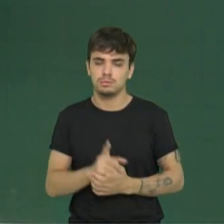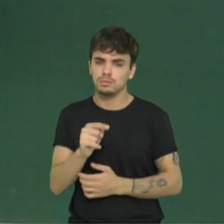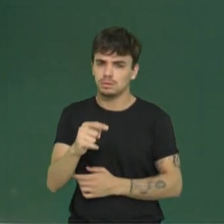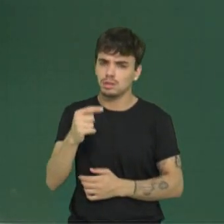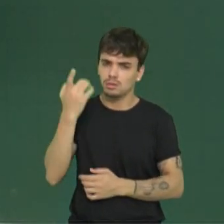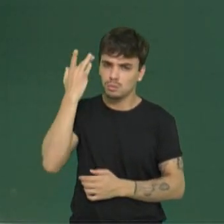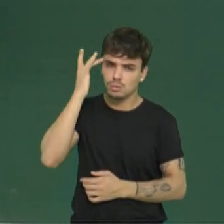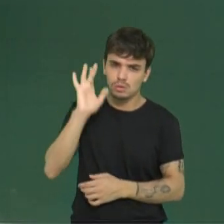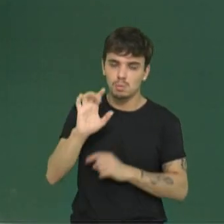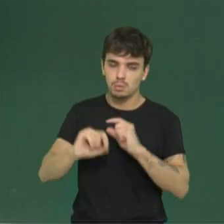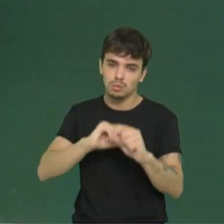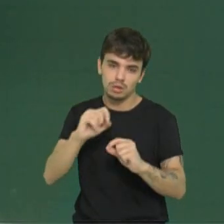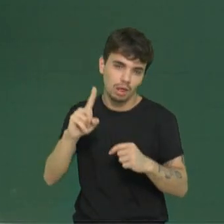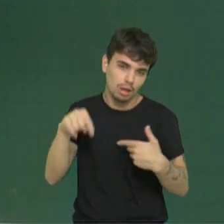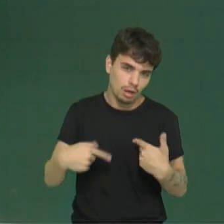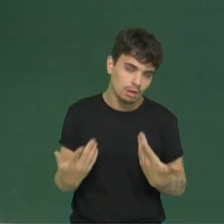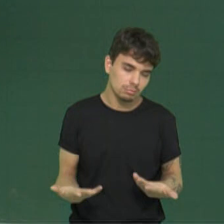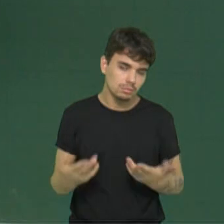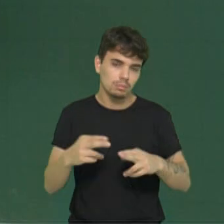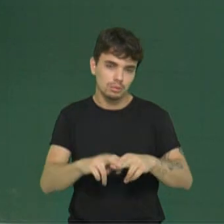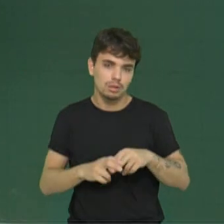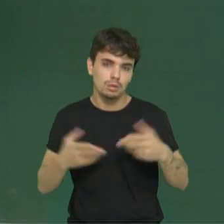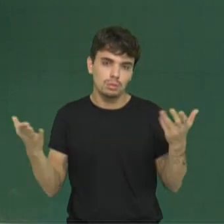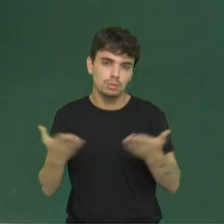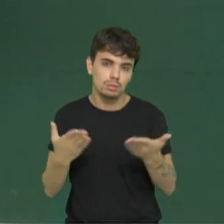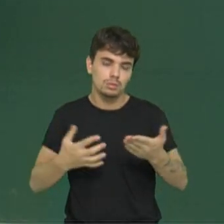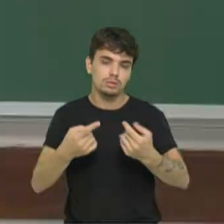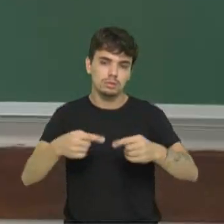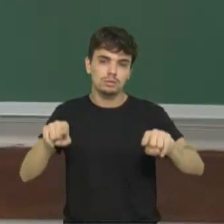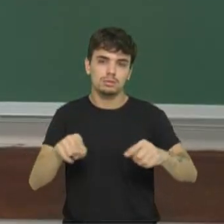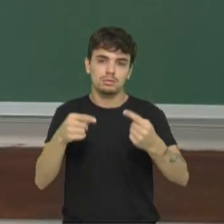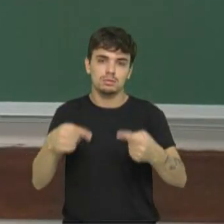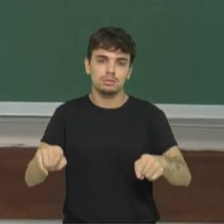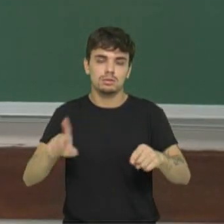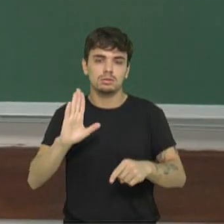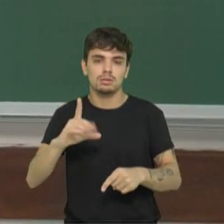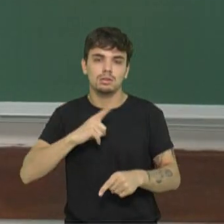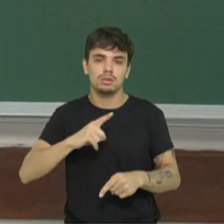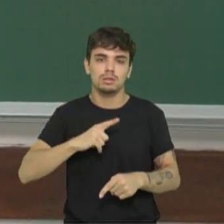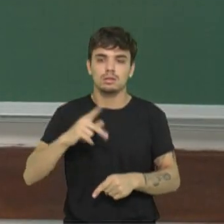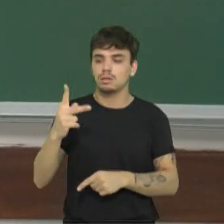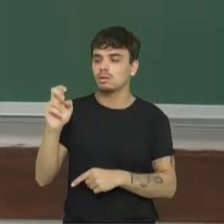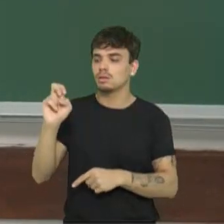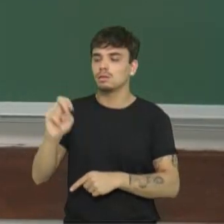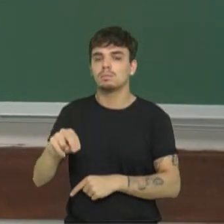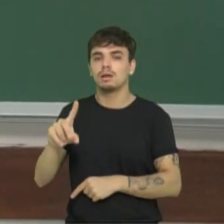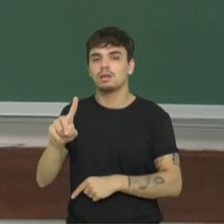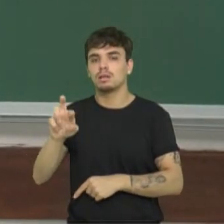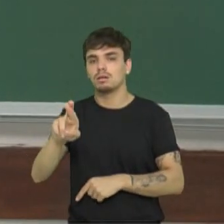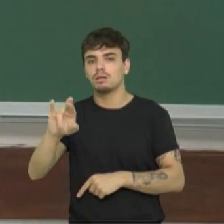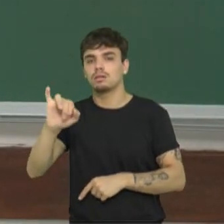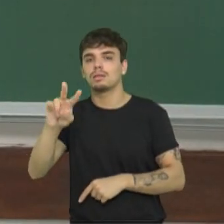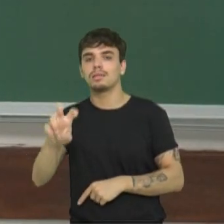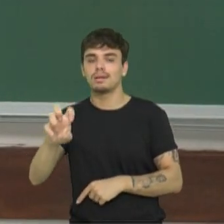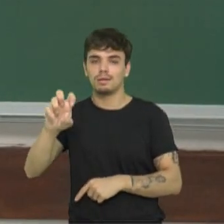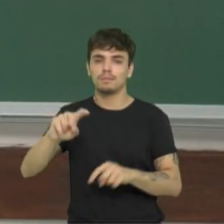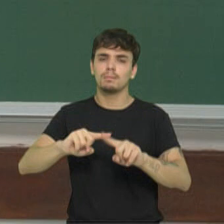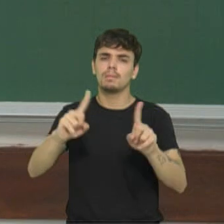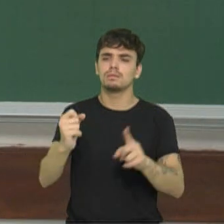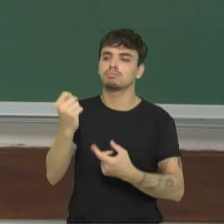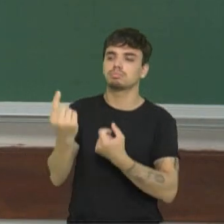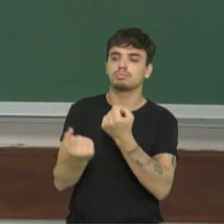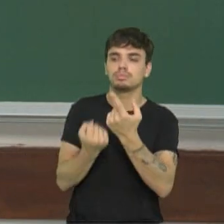vocês nem saibam o que é isso, né? Hoje em dia, as músicas já estão todas no pendrive, mas alguns anos atrás,